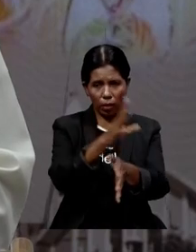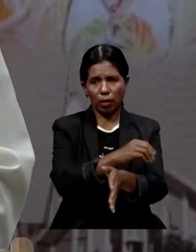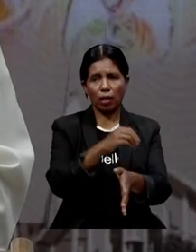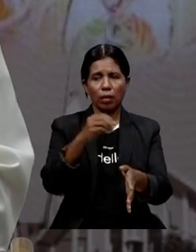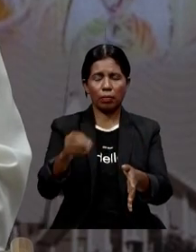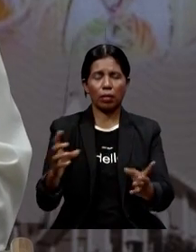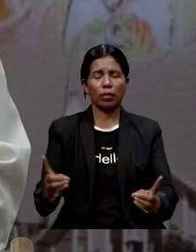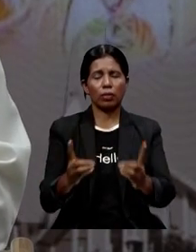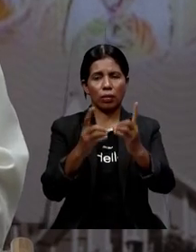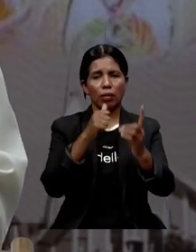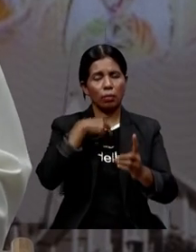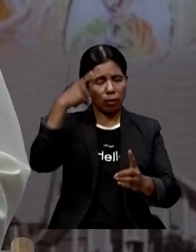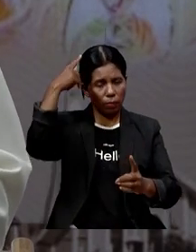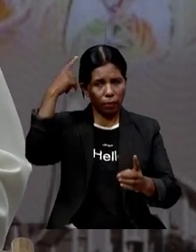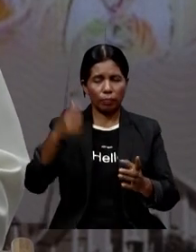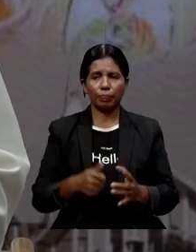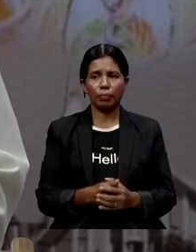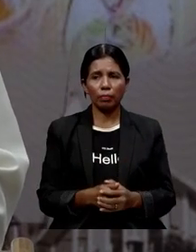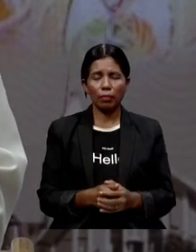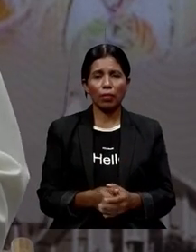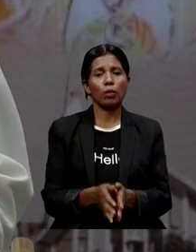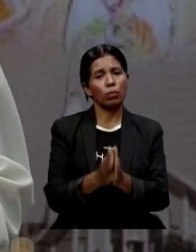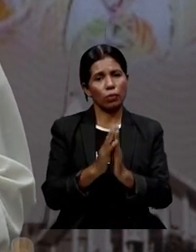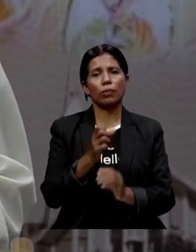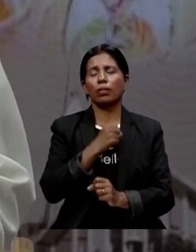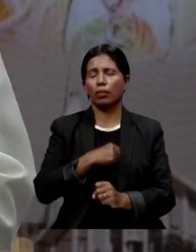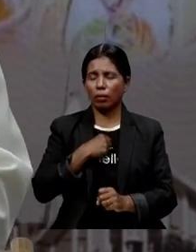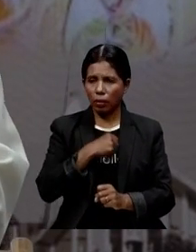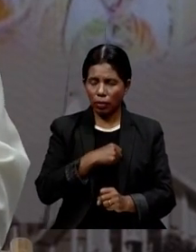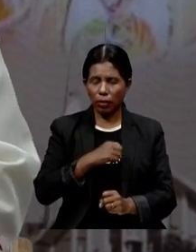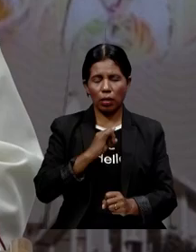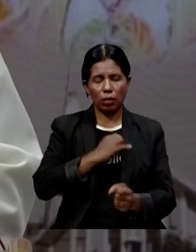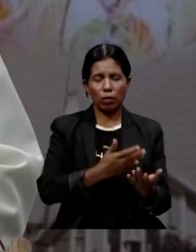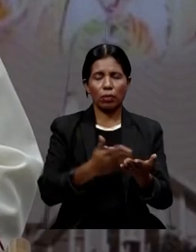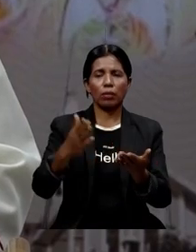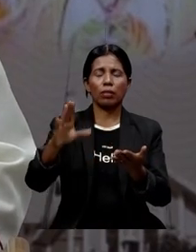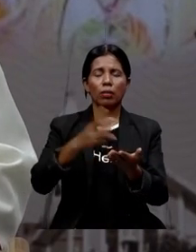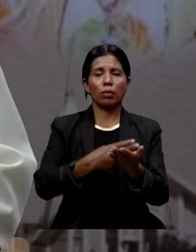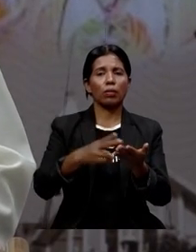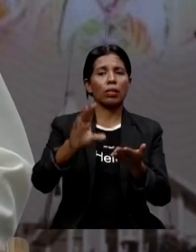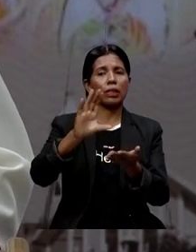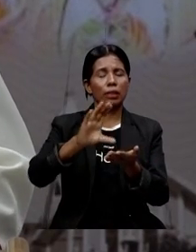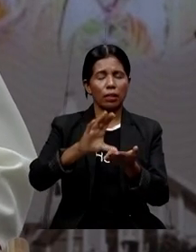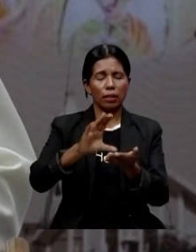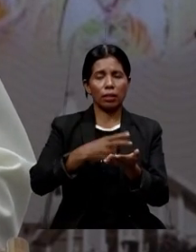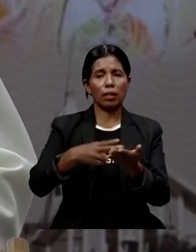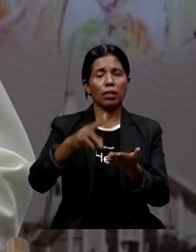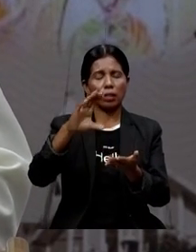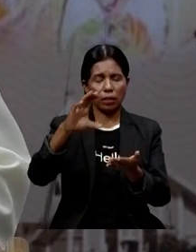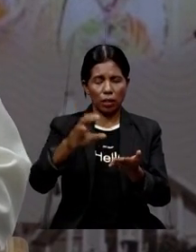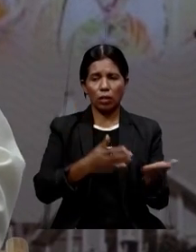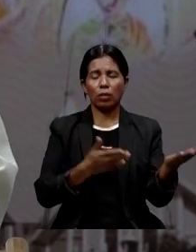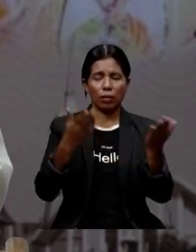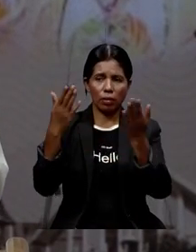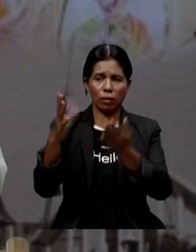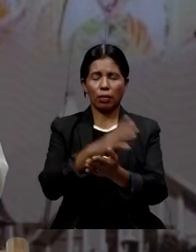Santo Padre. Pedimos desculpa, eu pessoalmente, em nome da Santa Sé, se alguma coisa não correu